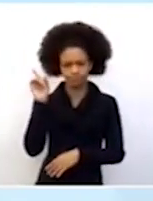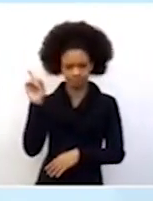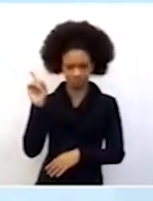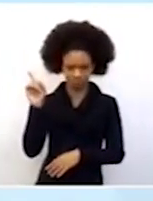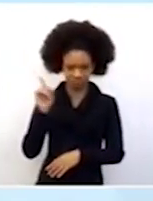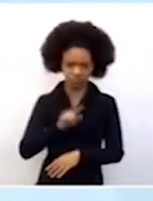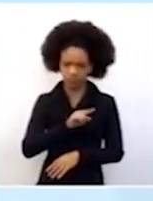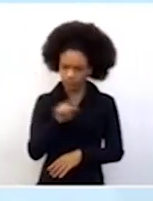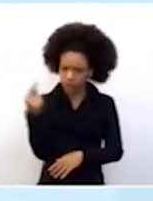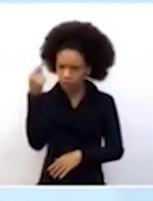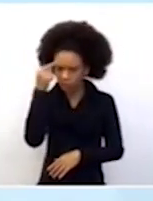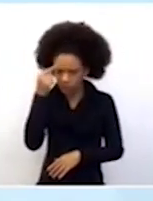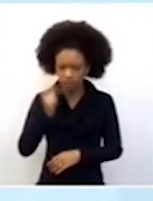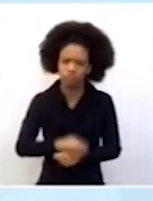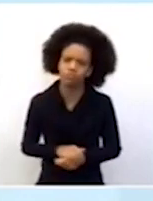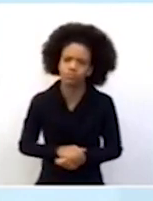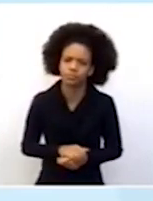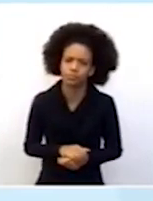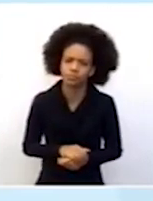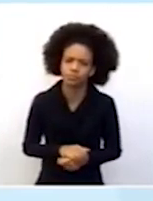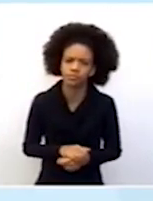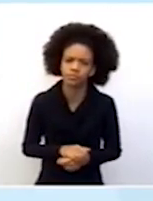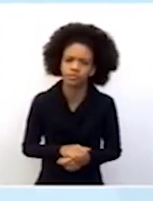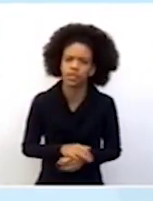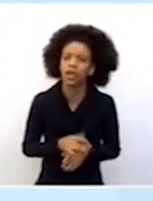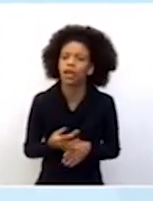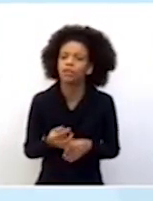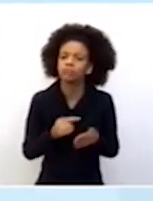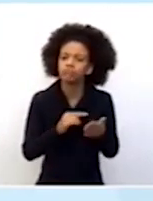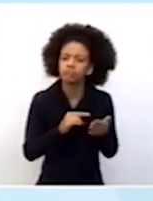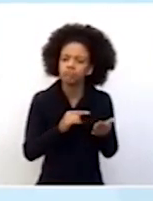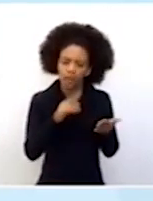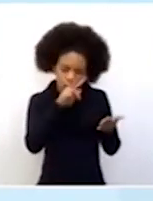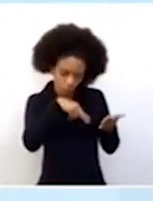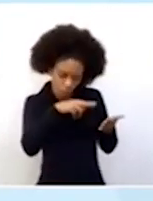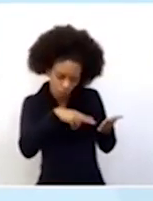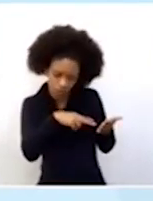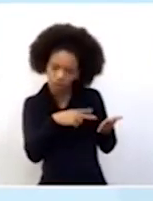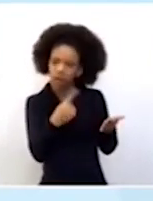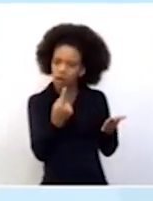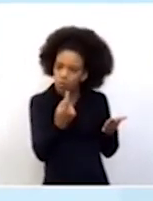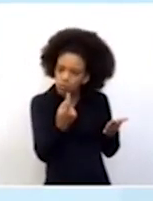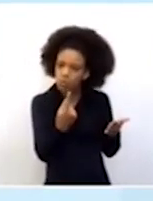professores refletissem aí, né? Que revisitar o planejamento individual e